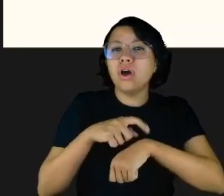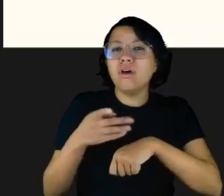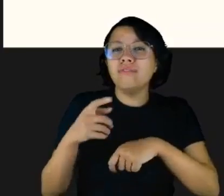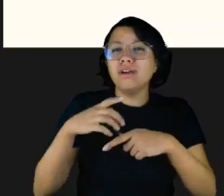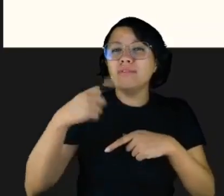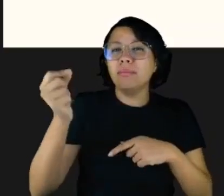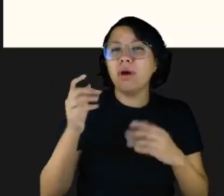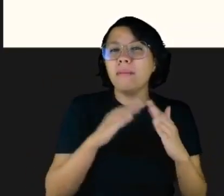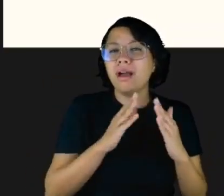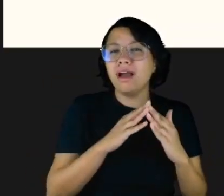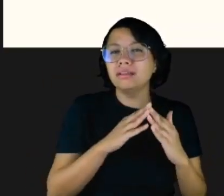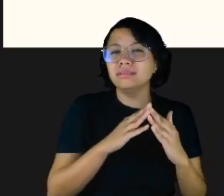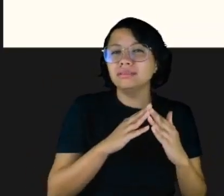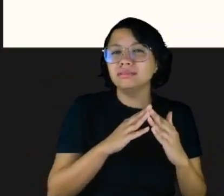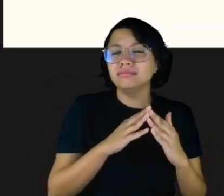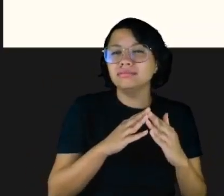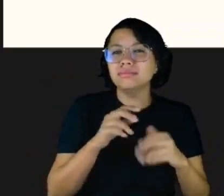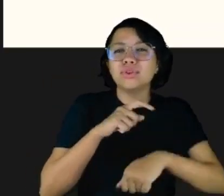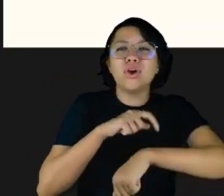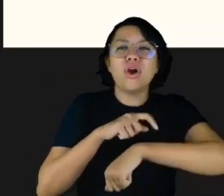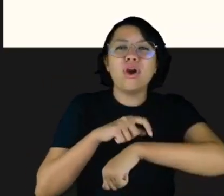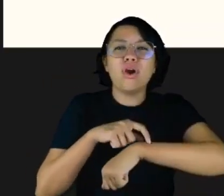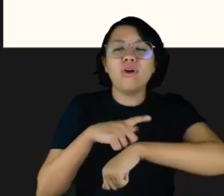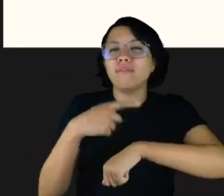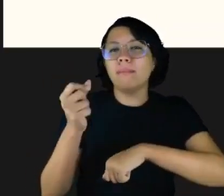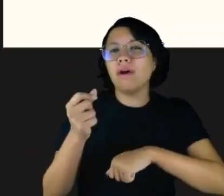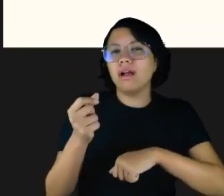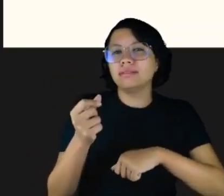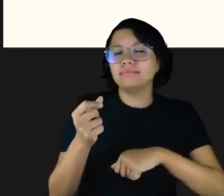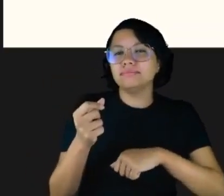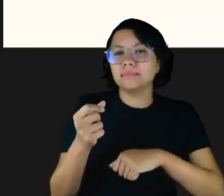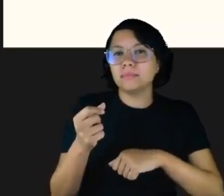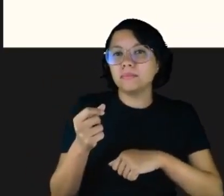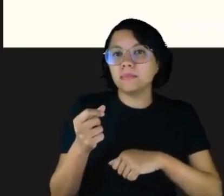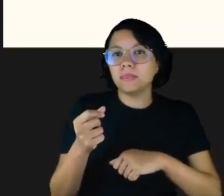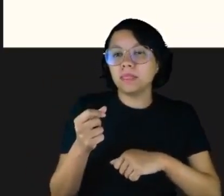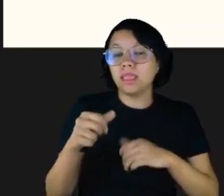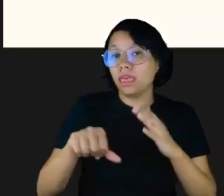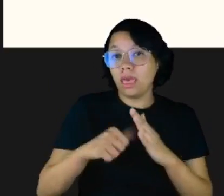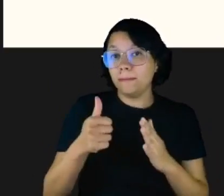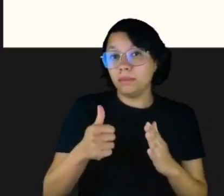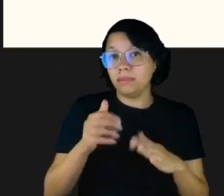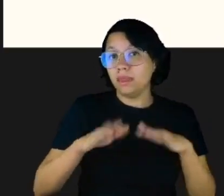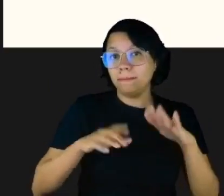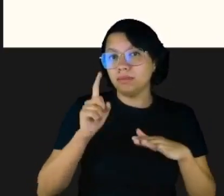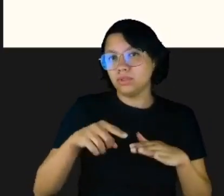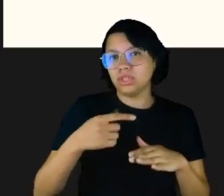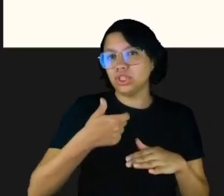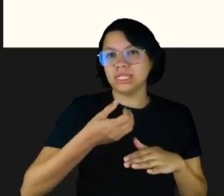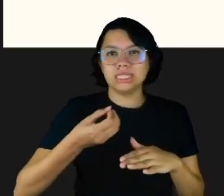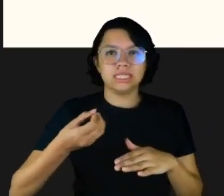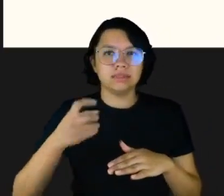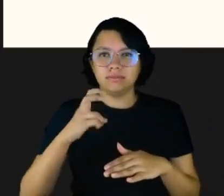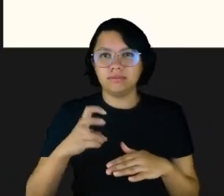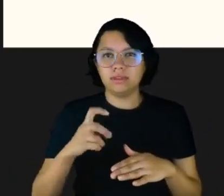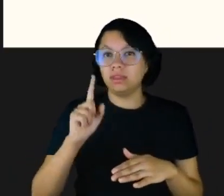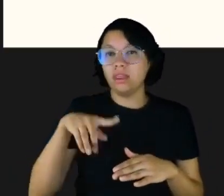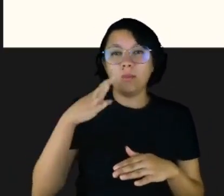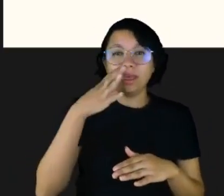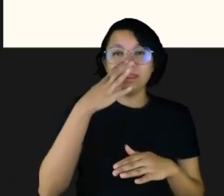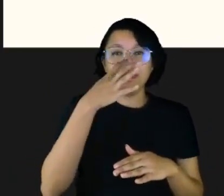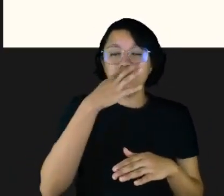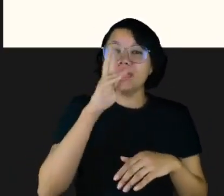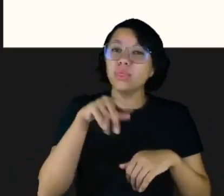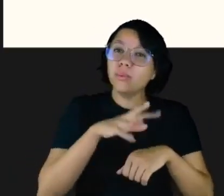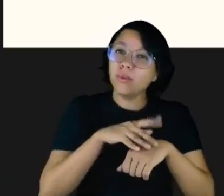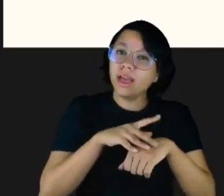casa? Que horas que nós vamos embora? Pela primeira vez, mesmo que seja a 100ª. Então, não é teimosia, é